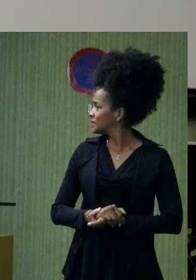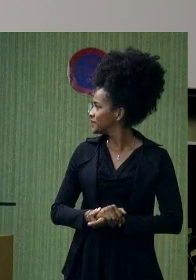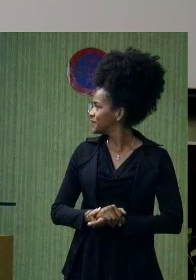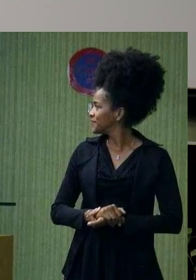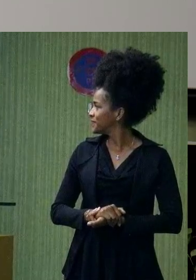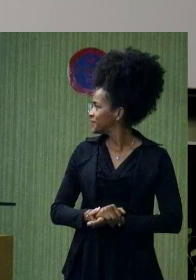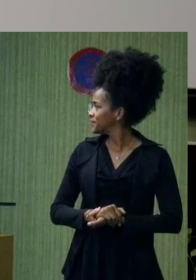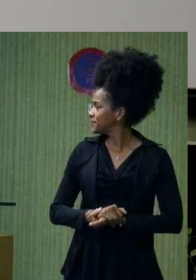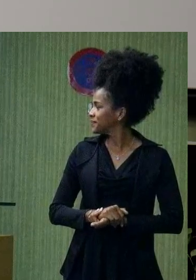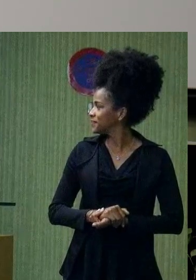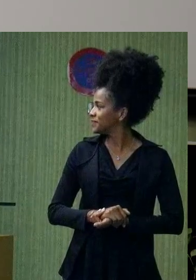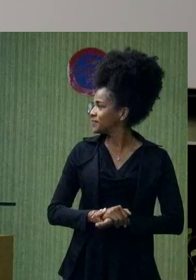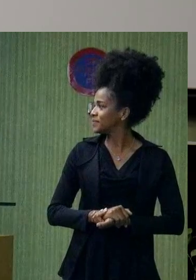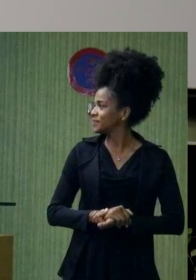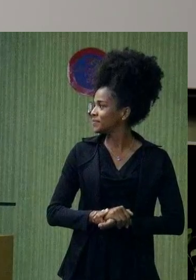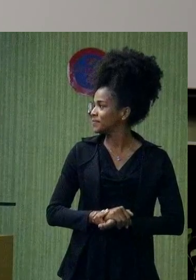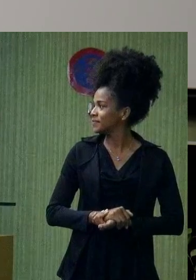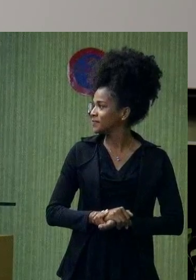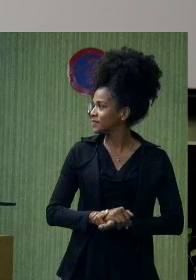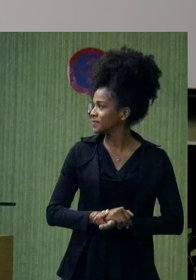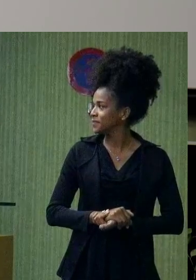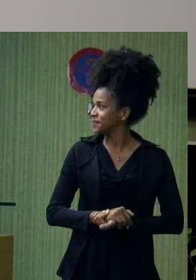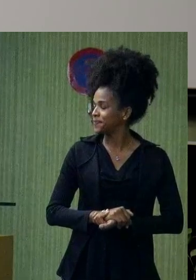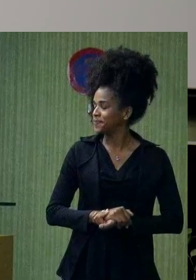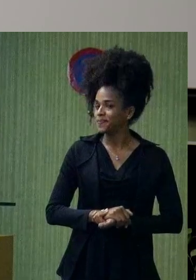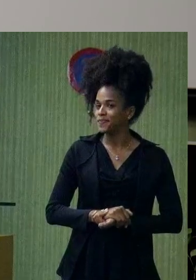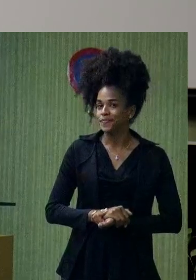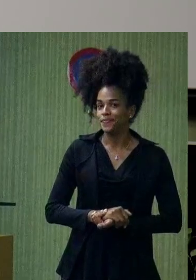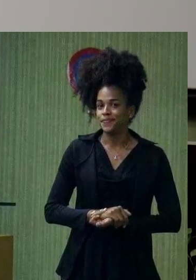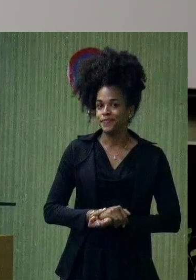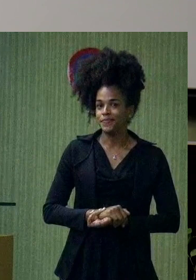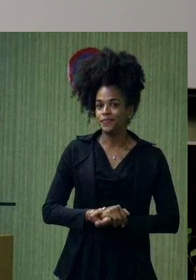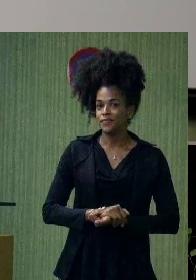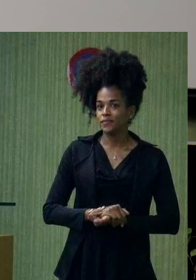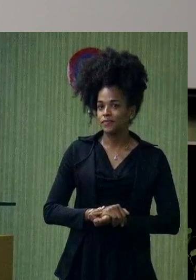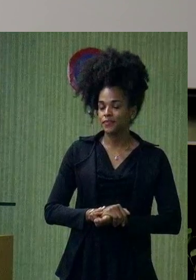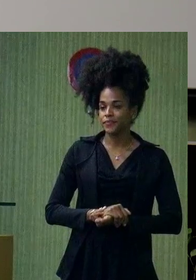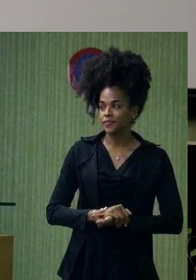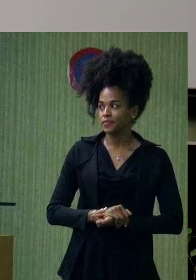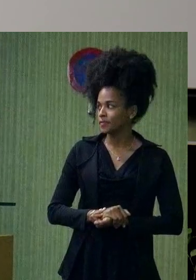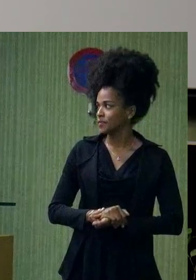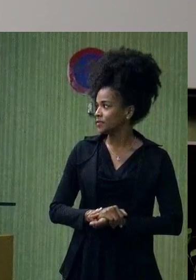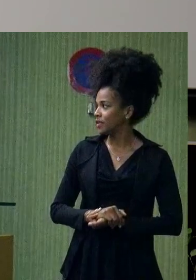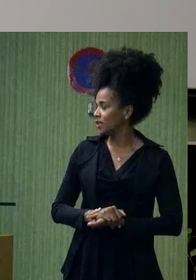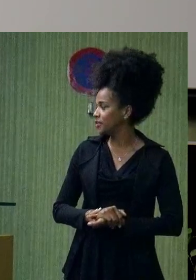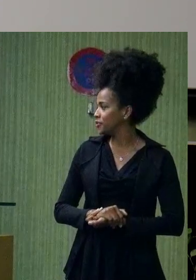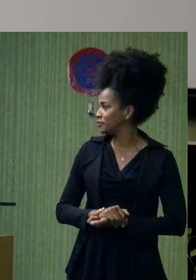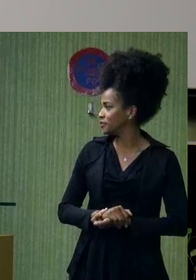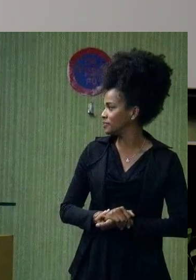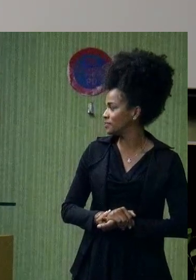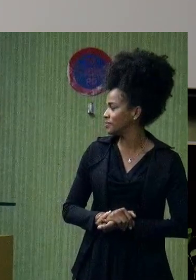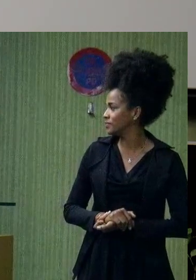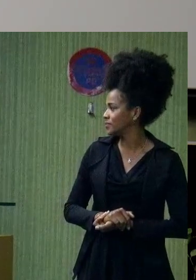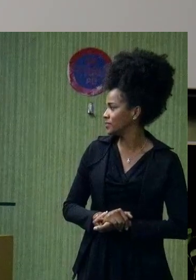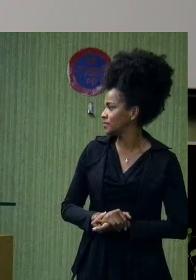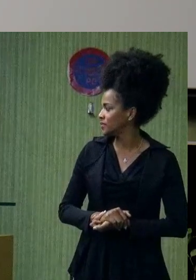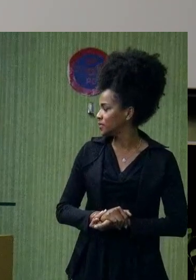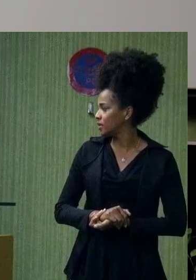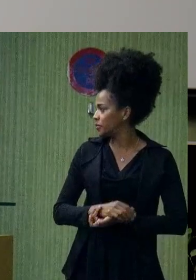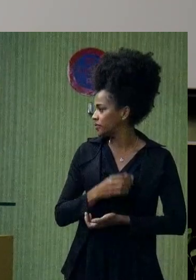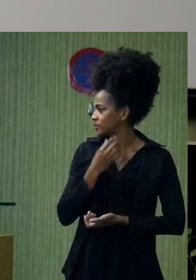o meu áudio fecha uma é eu acho que é canal de verdade ou eu consigo ser